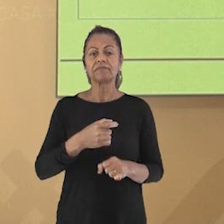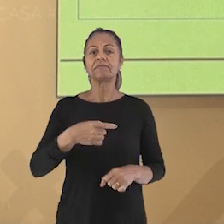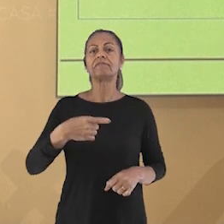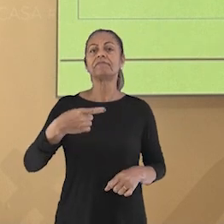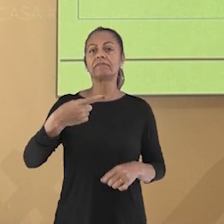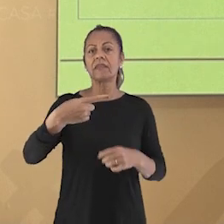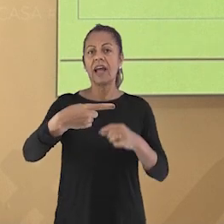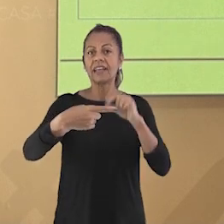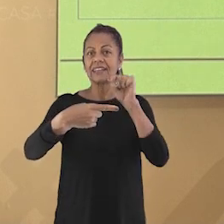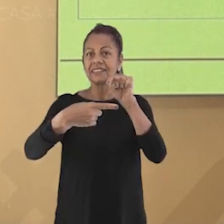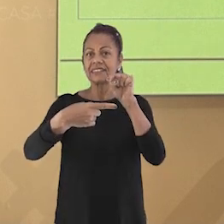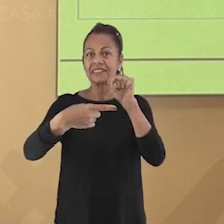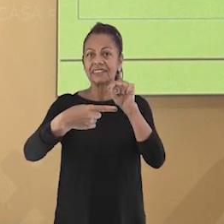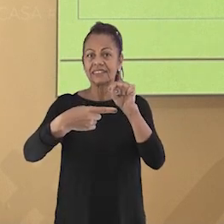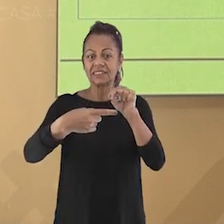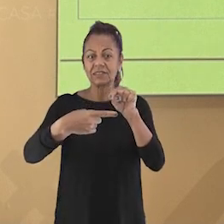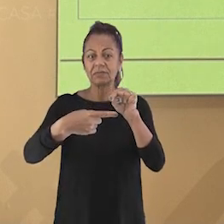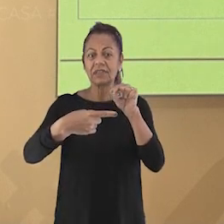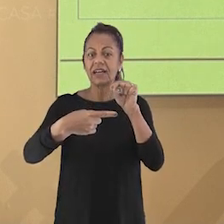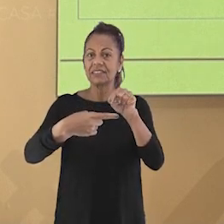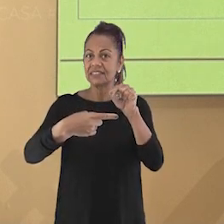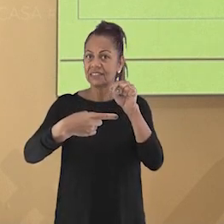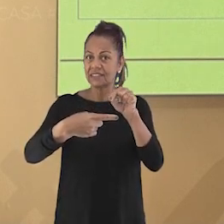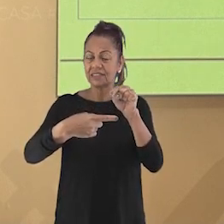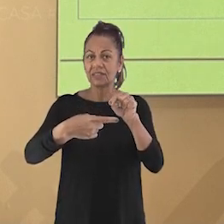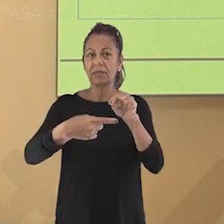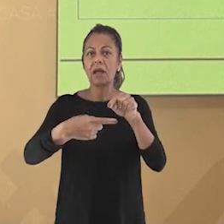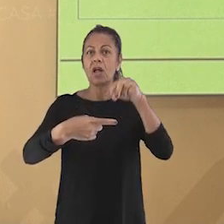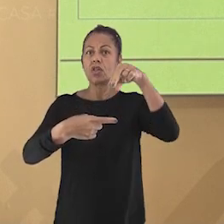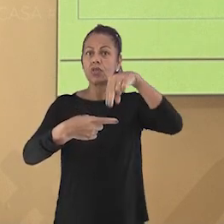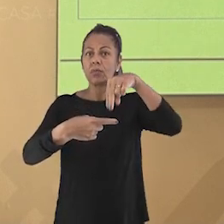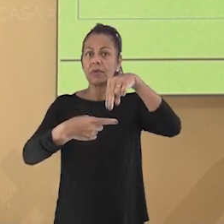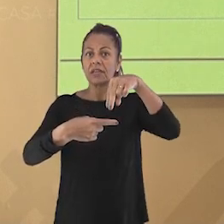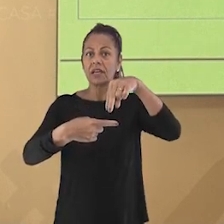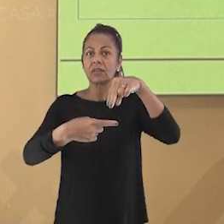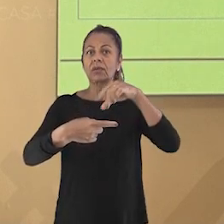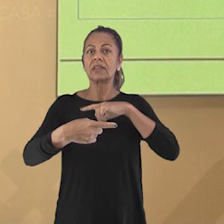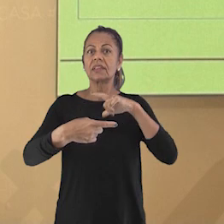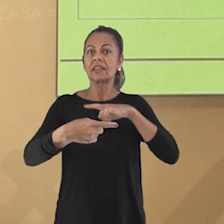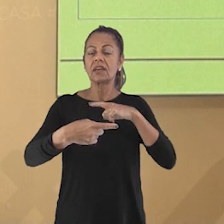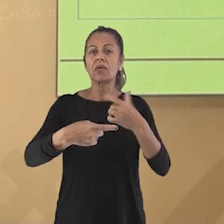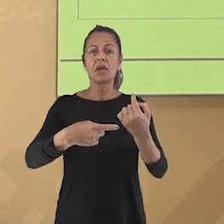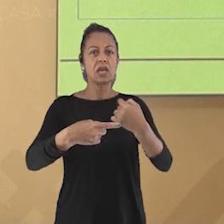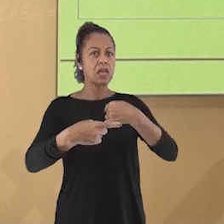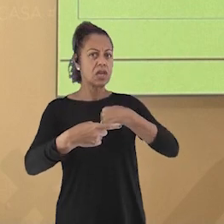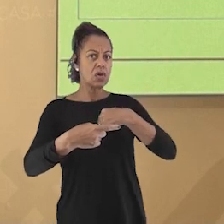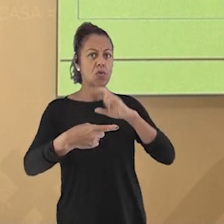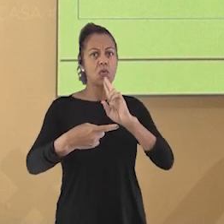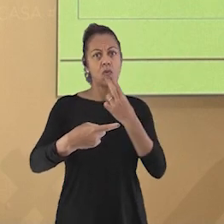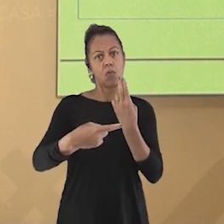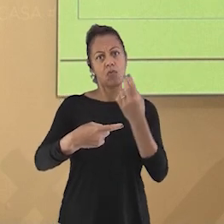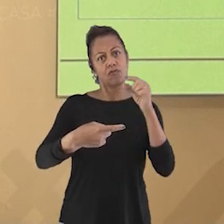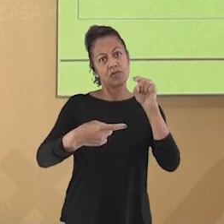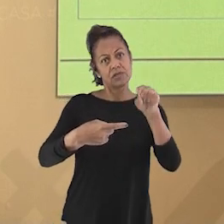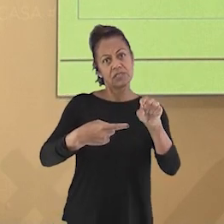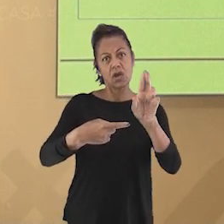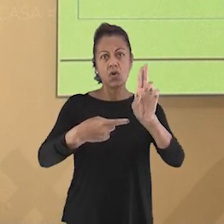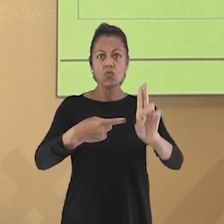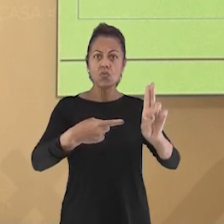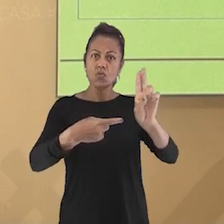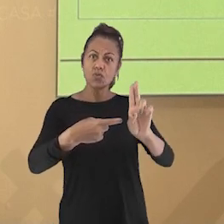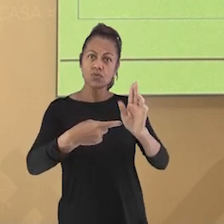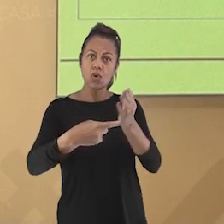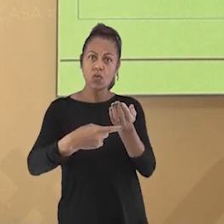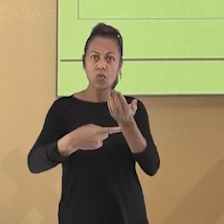dividido. E na parte de cima, nós temos o quanto eu ou você utilizou